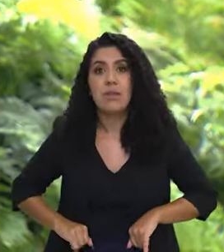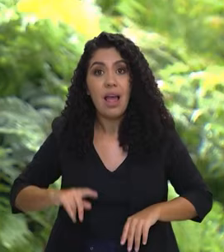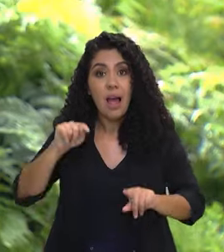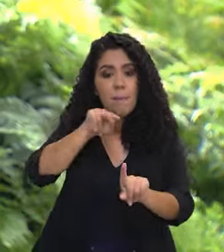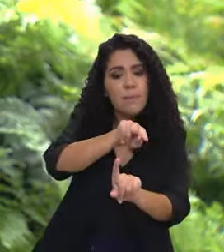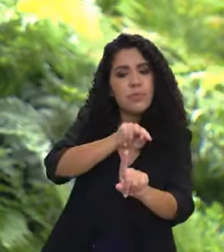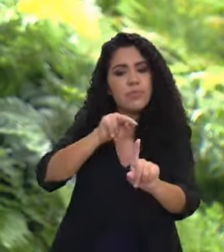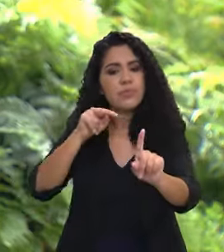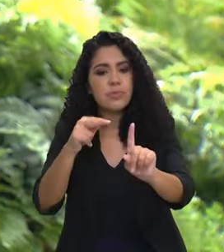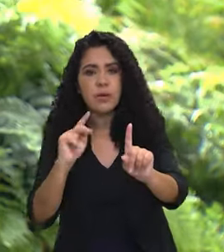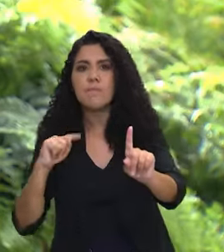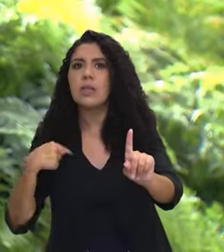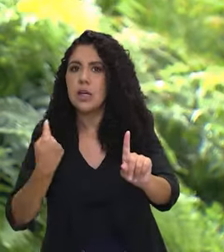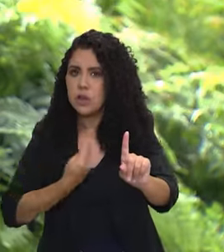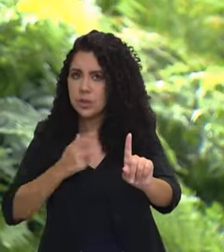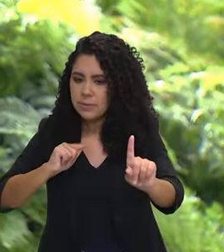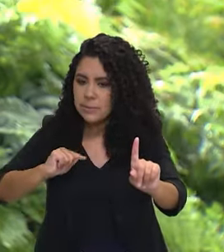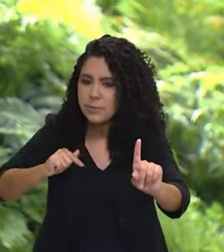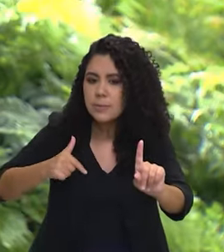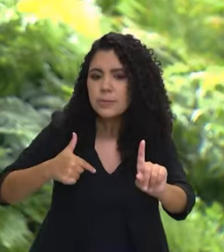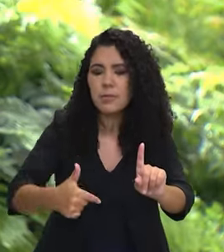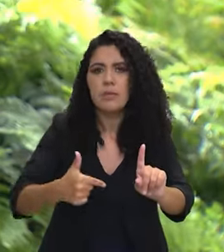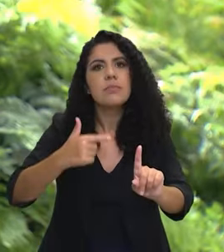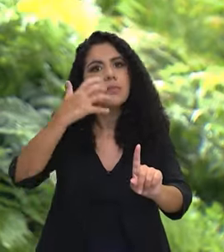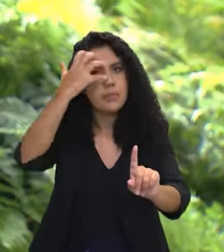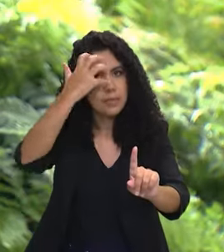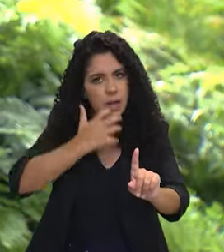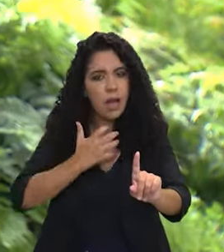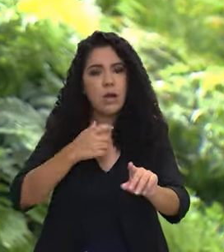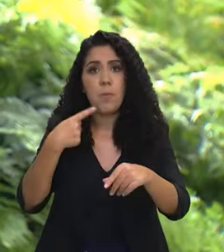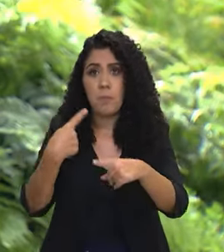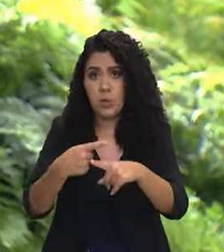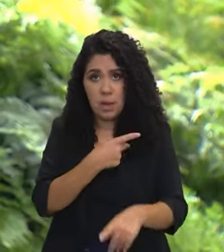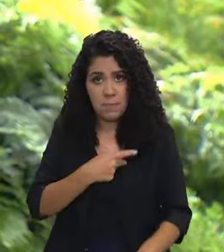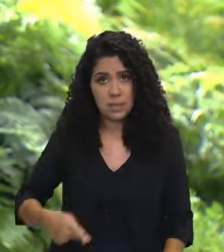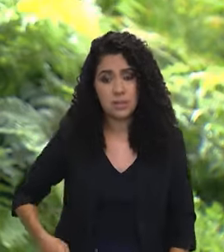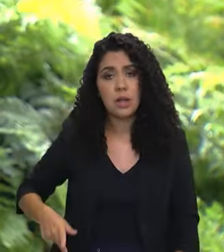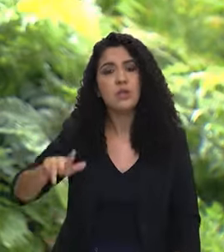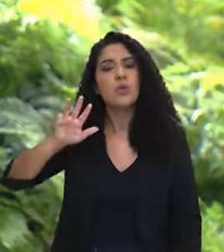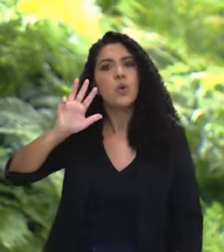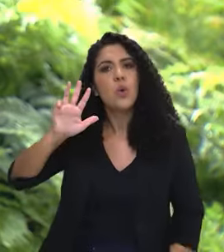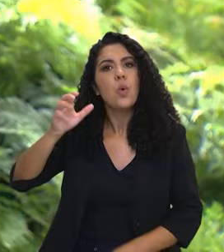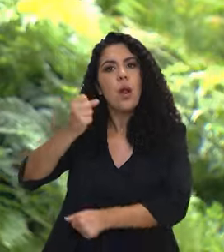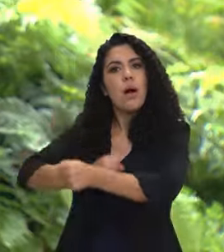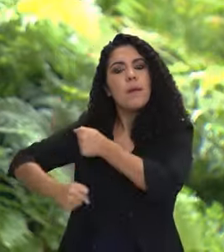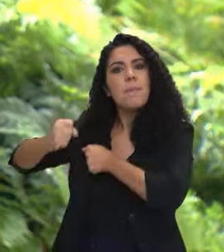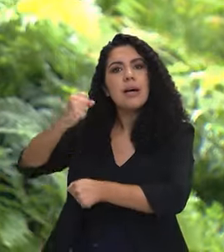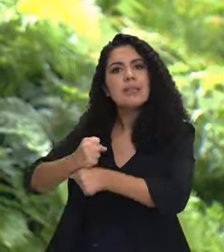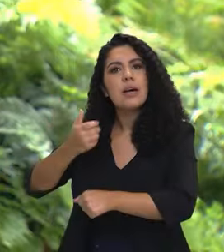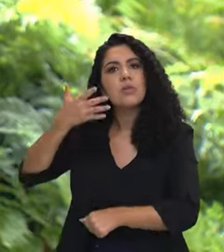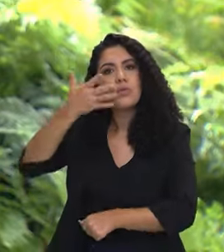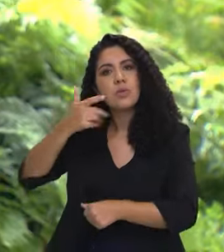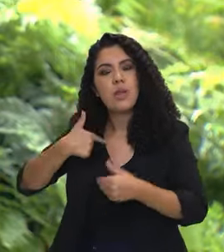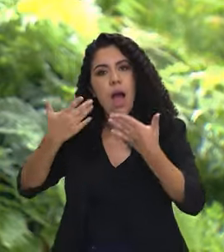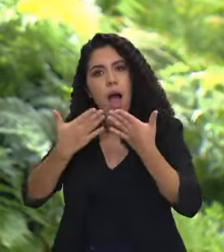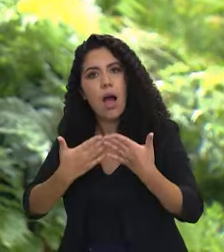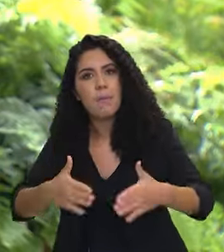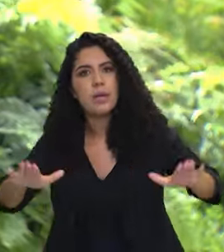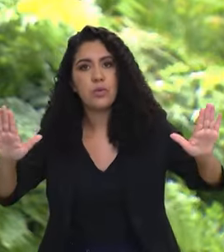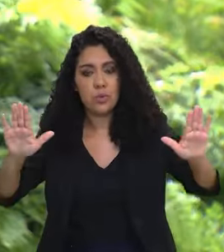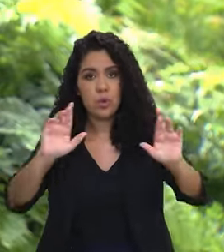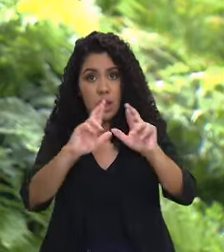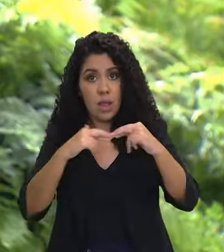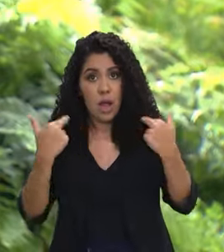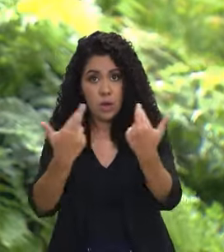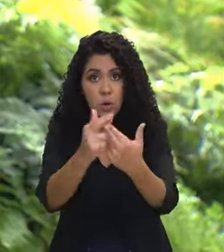perspectiva a gente leva muito a sério, né, no Brasil. O presidente Lula, o ano passado, no discurso de abertura da